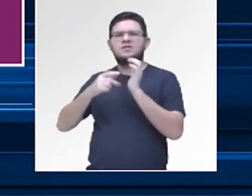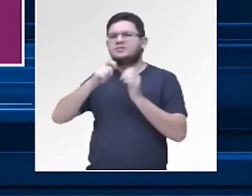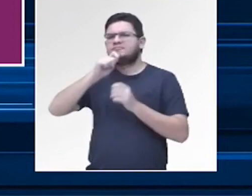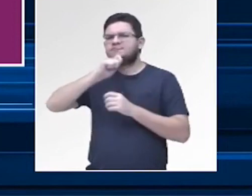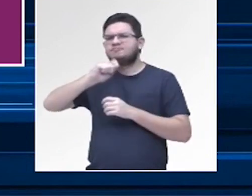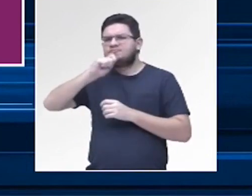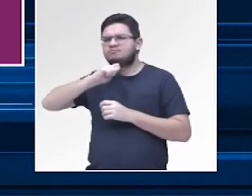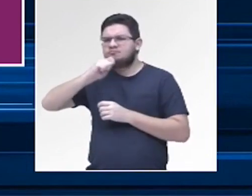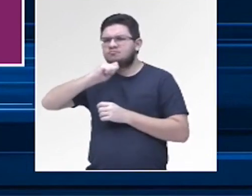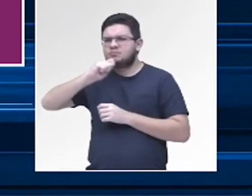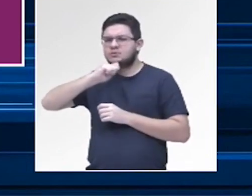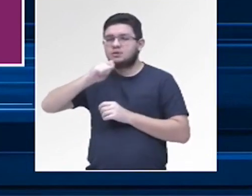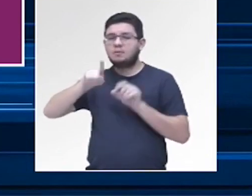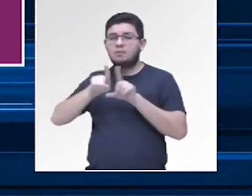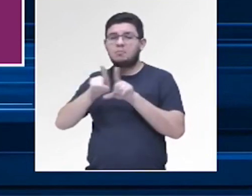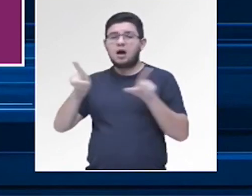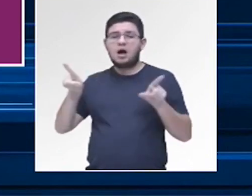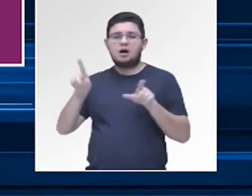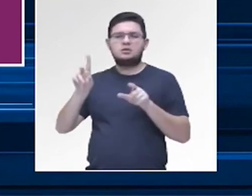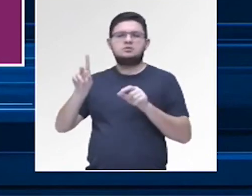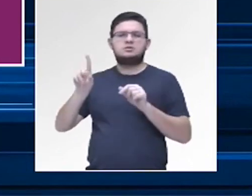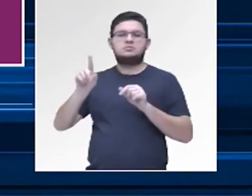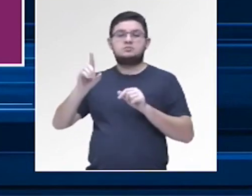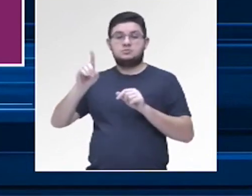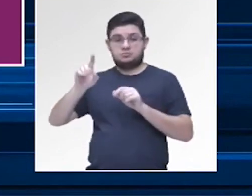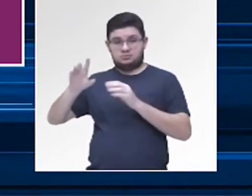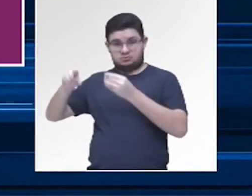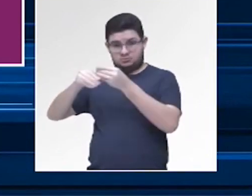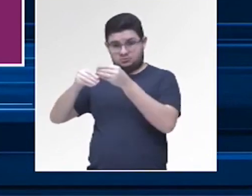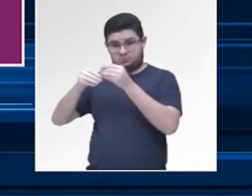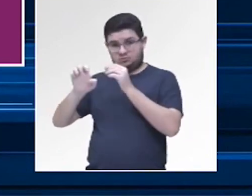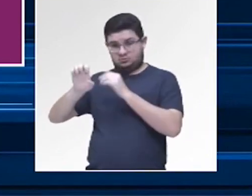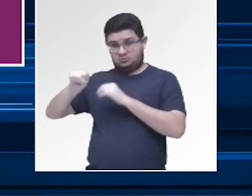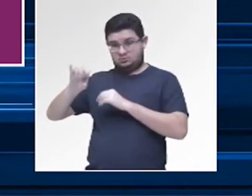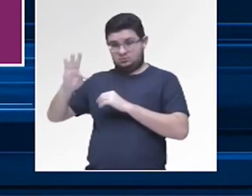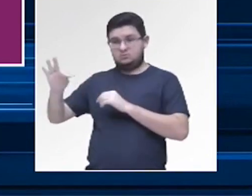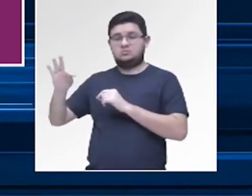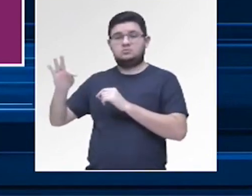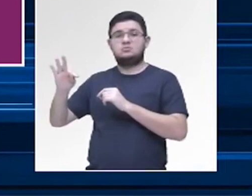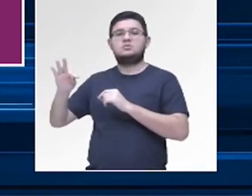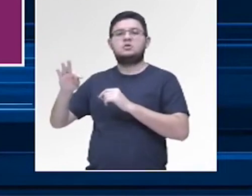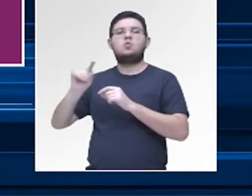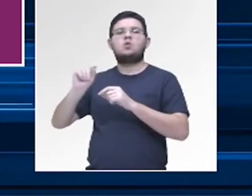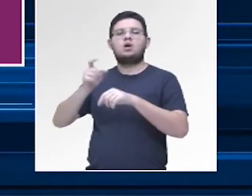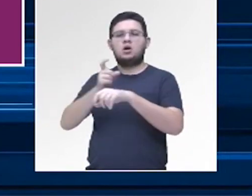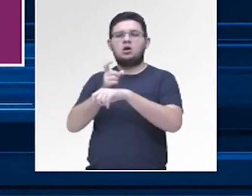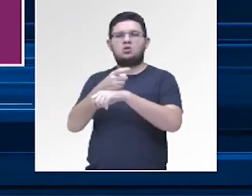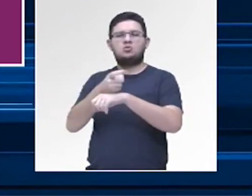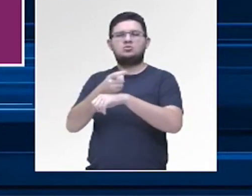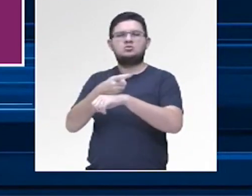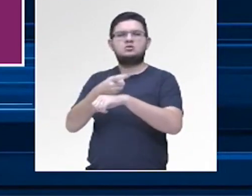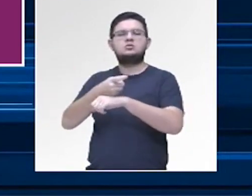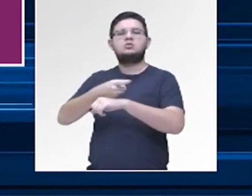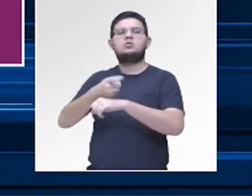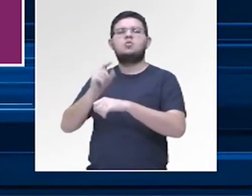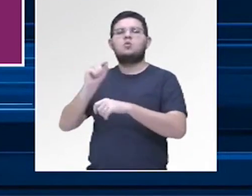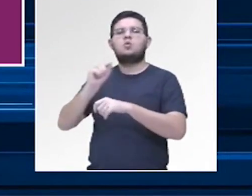O-L-D, significa antigo. Aí eu tenho uma mudança nesse adjetivo para poder transformar ele em um